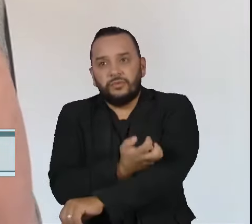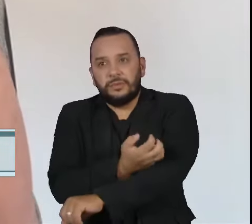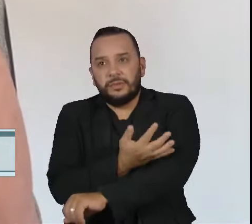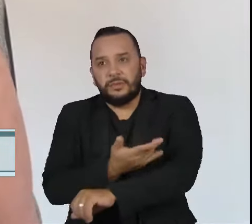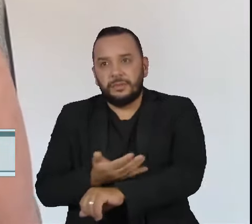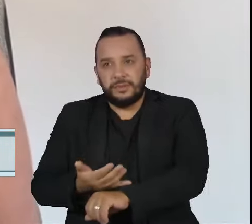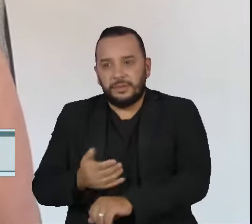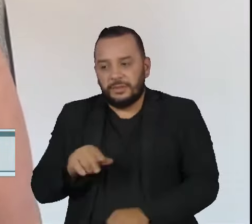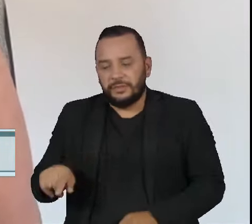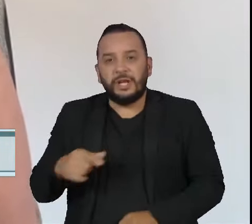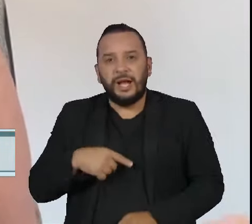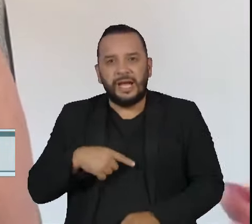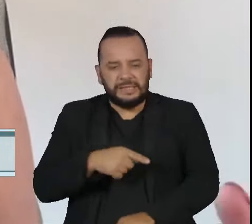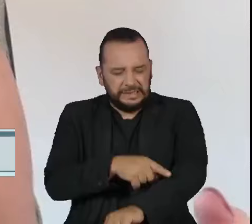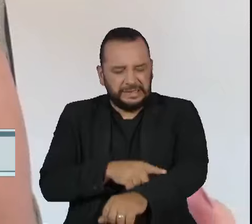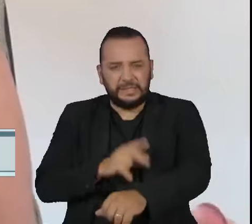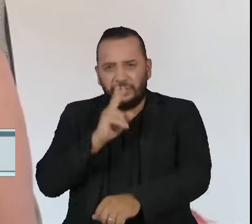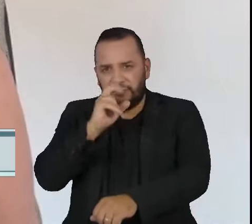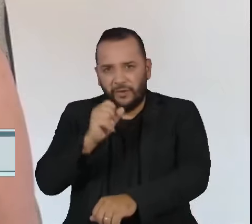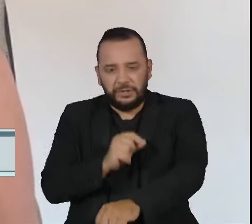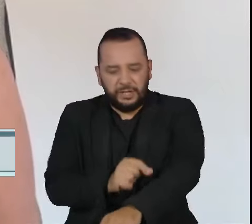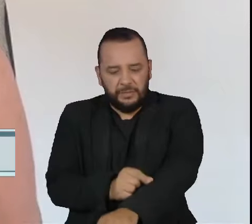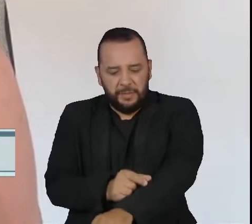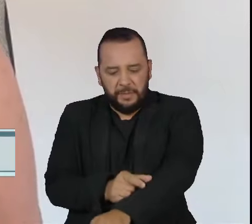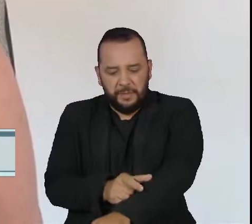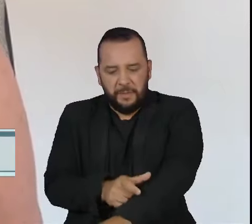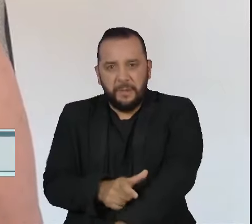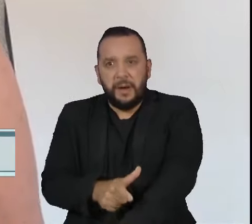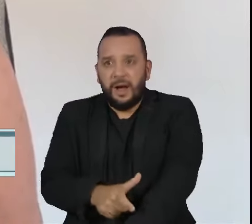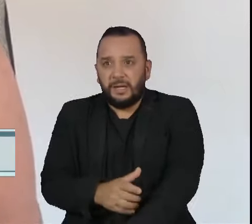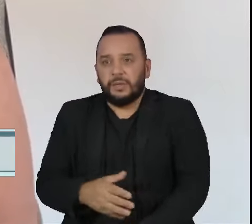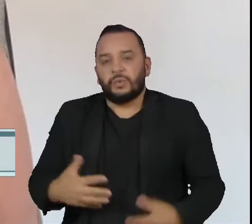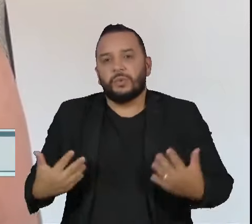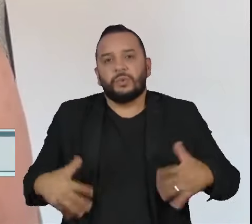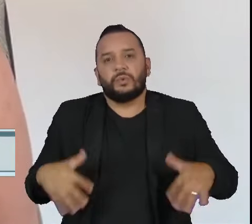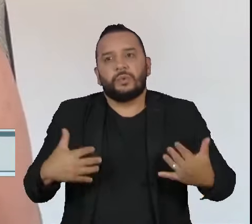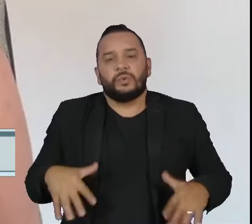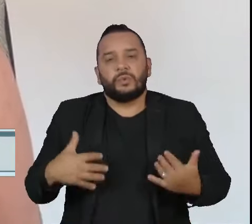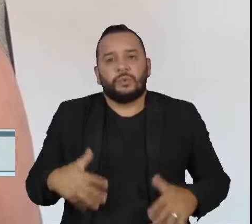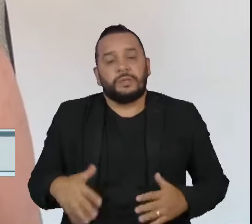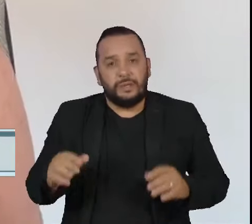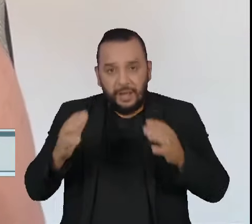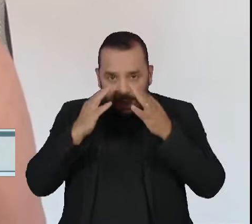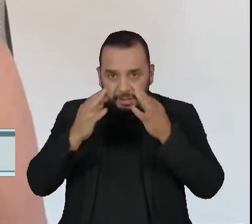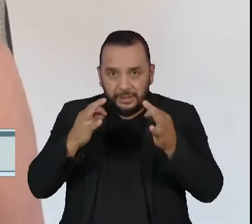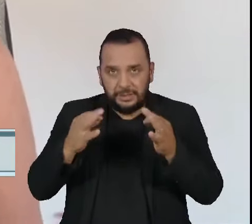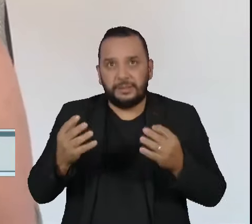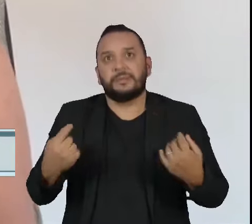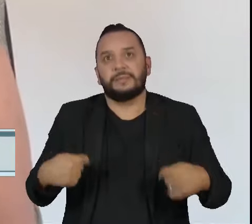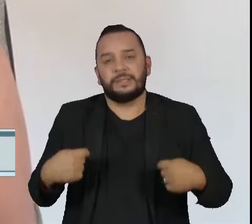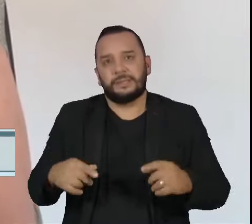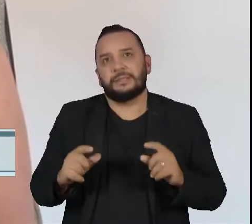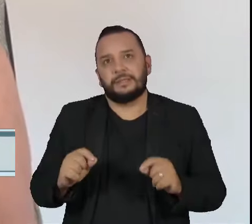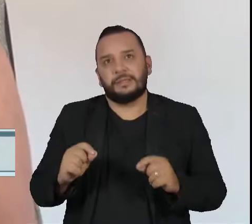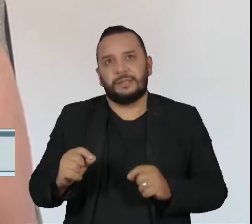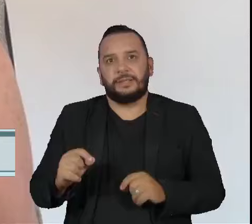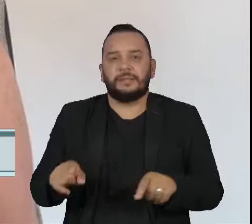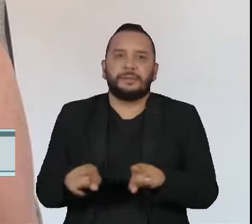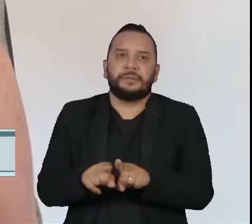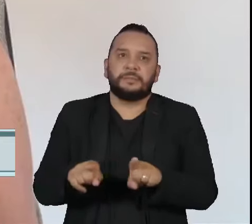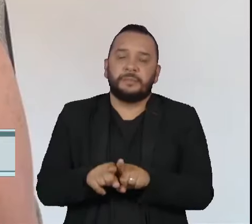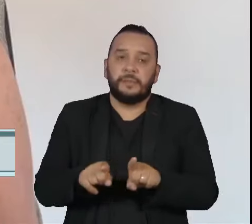mais pronunciado, ele é muito maior do que das outras crianças e realmente chama atenção. Um outro sinal